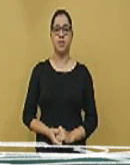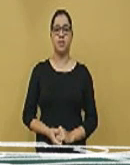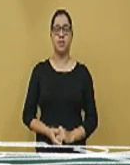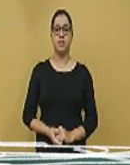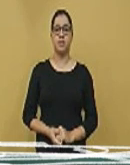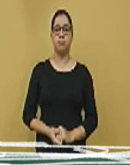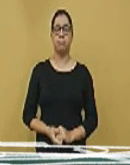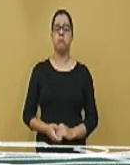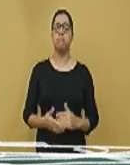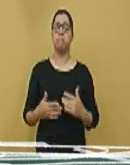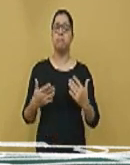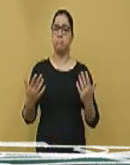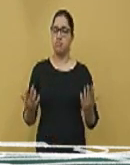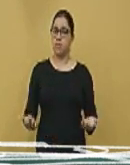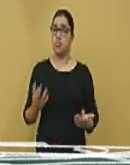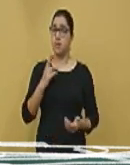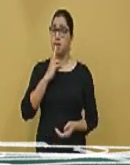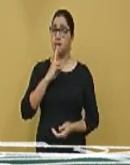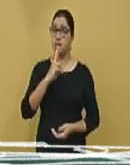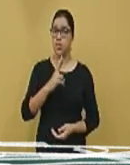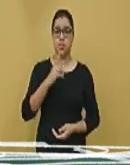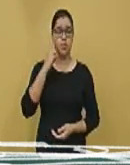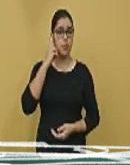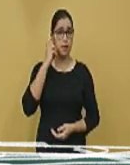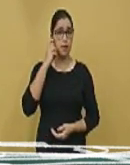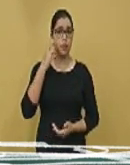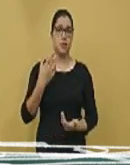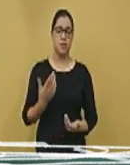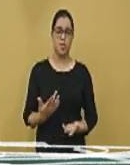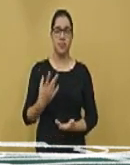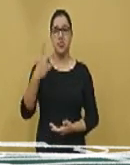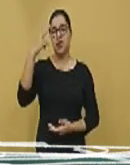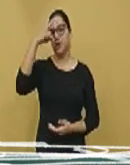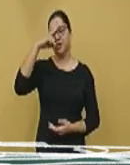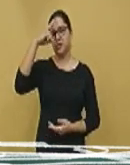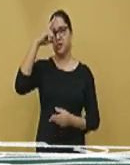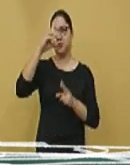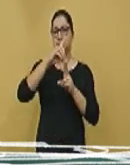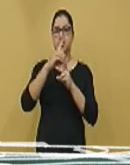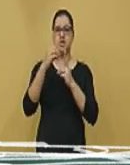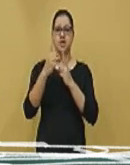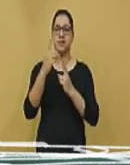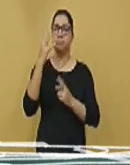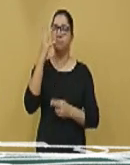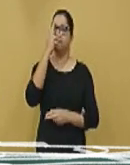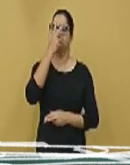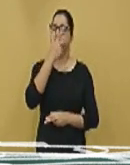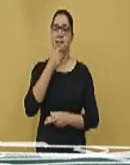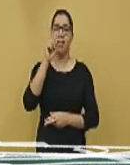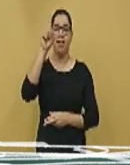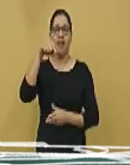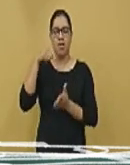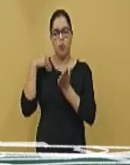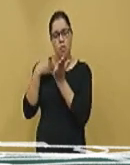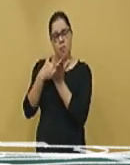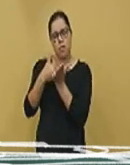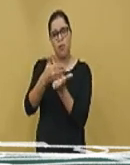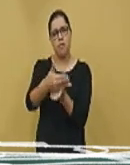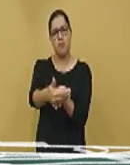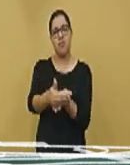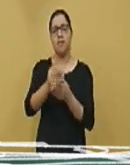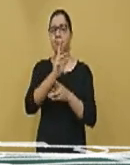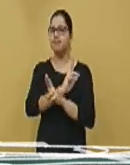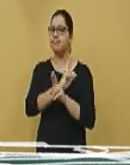Bom, a história da UFGD é uma história muito bonita, né? A UFGD já nasce diferente. A UFGD